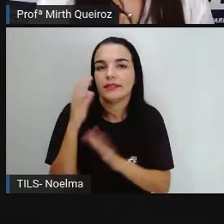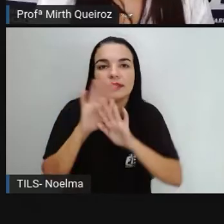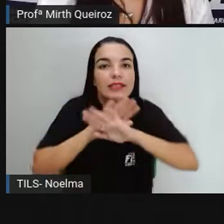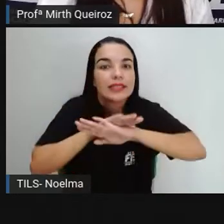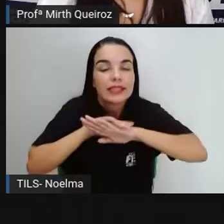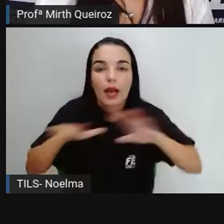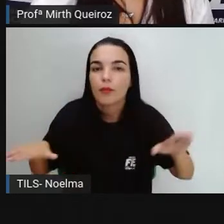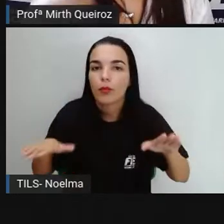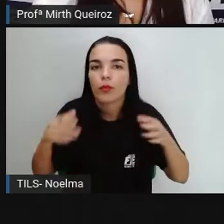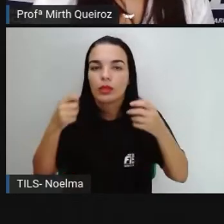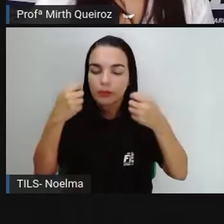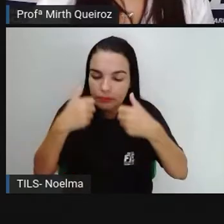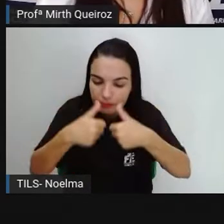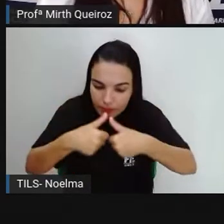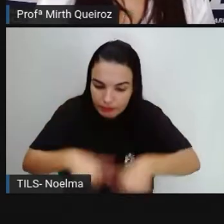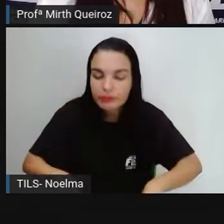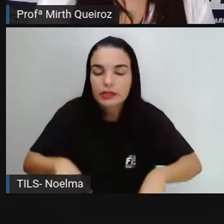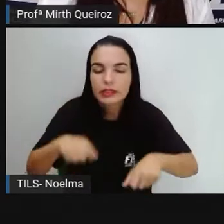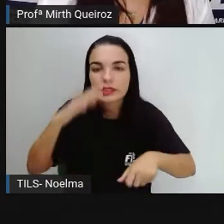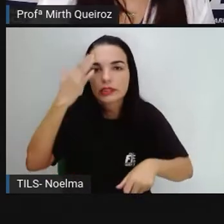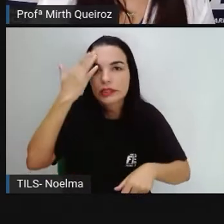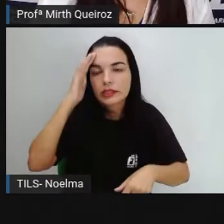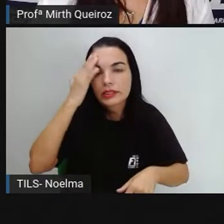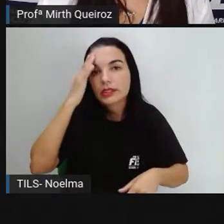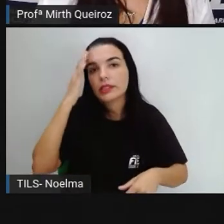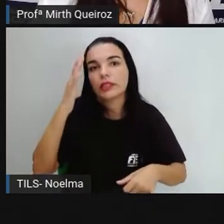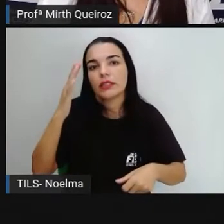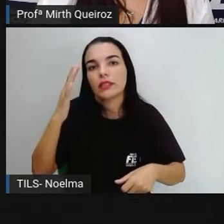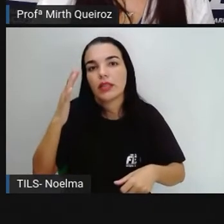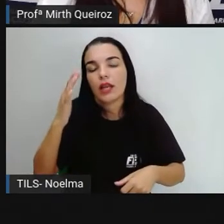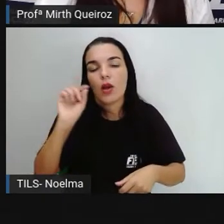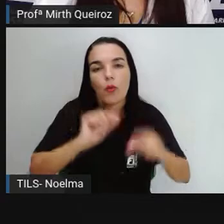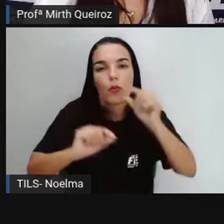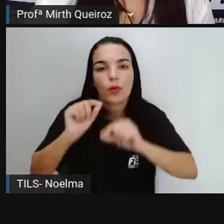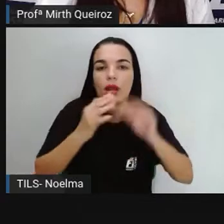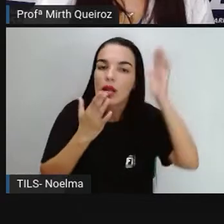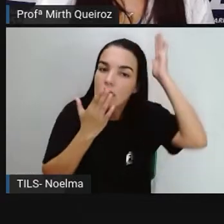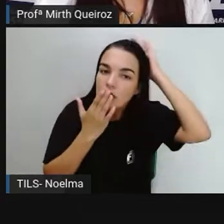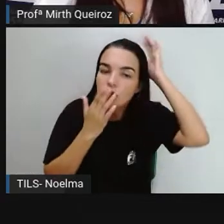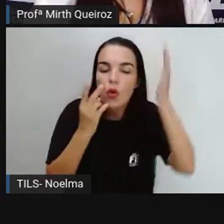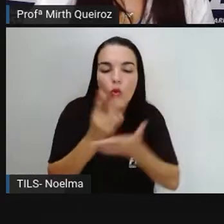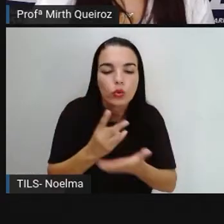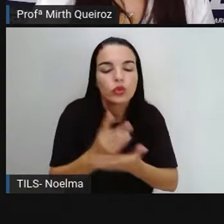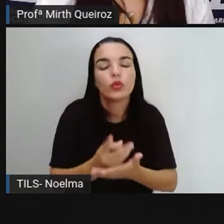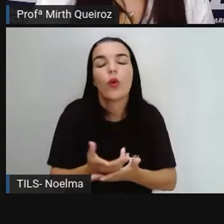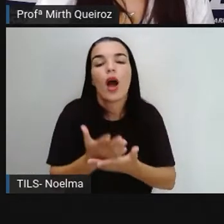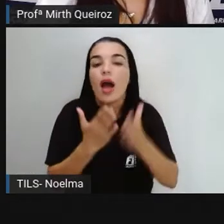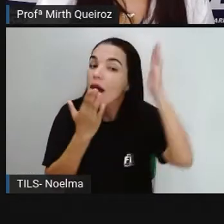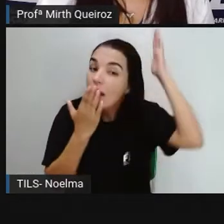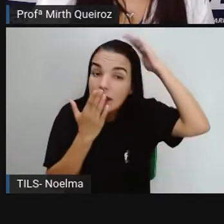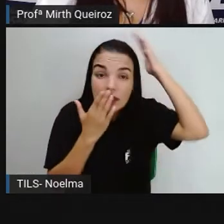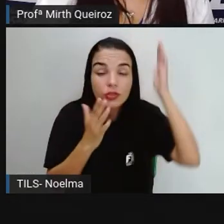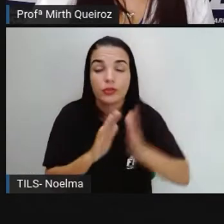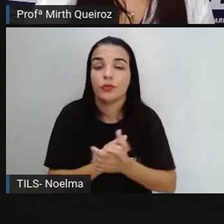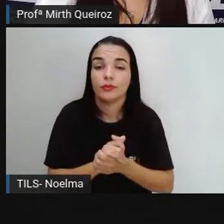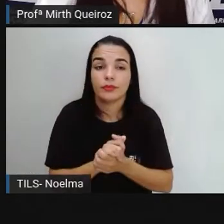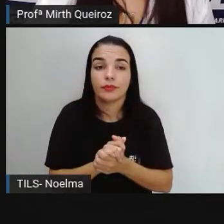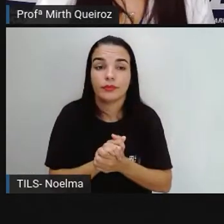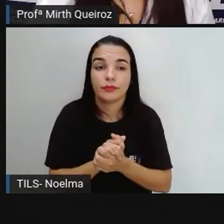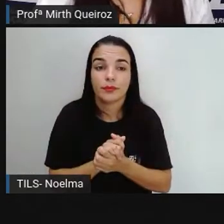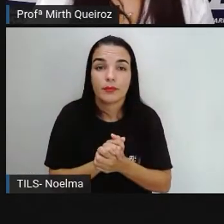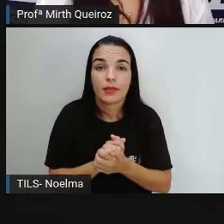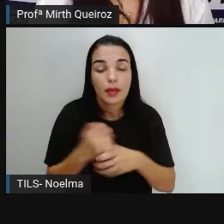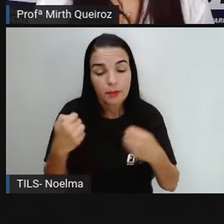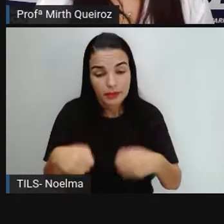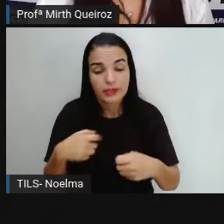e pronto, né? E aí nós temos os descendentes deles, que claro que vai ocorrendo inovações, eles vão